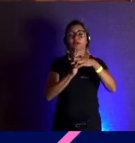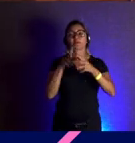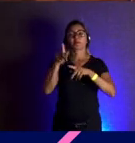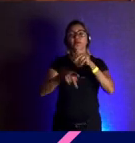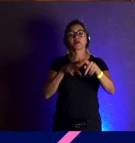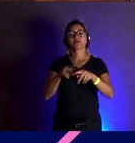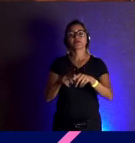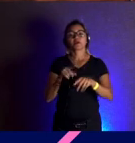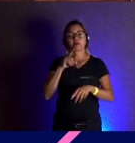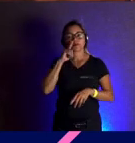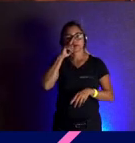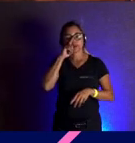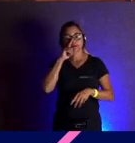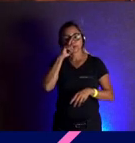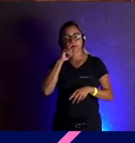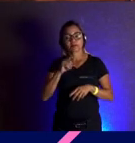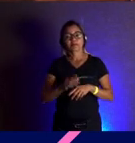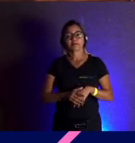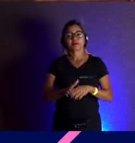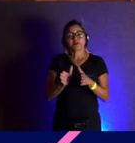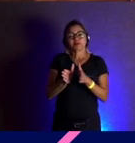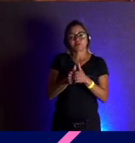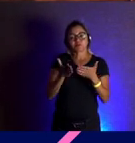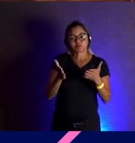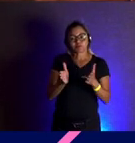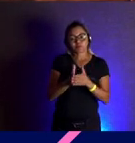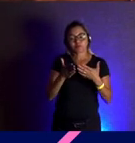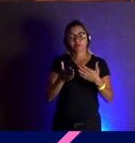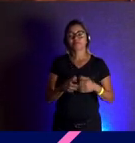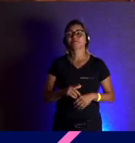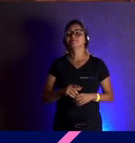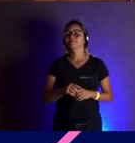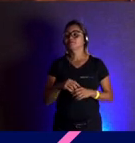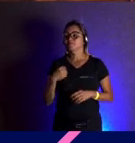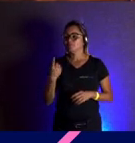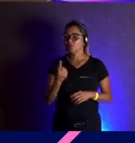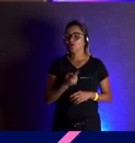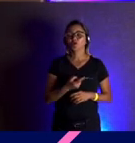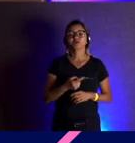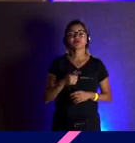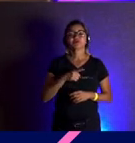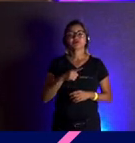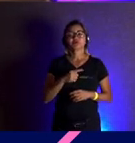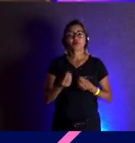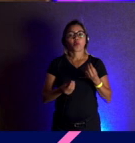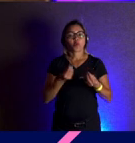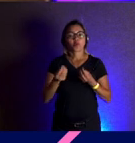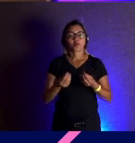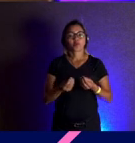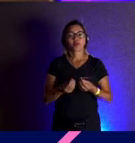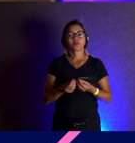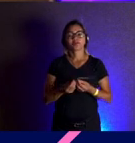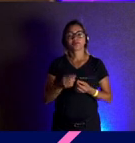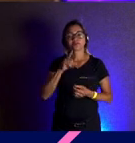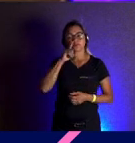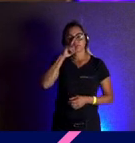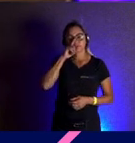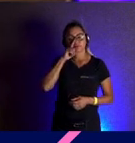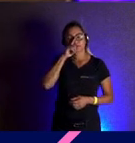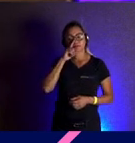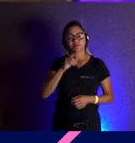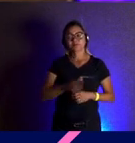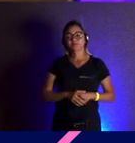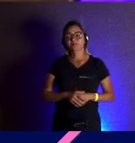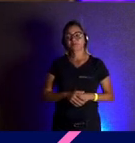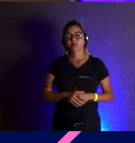mais vulneráveis, mais pobres, e a gente tem condições de mudar enquanto vulnerabilidade. Isso